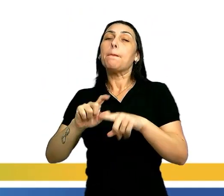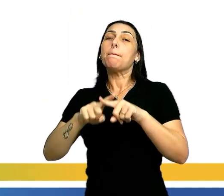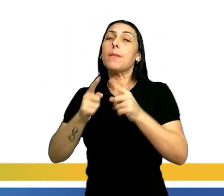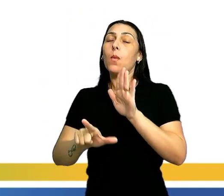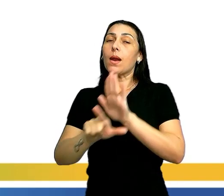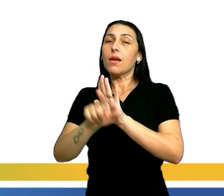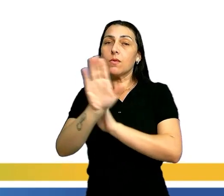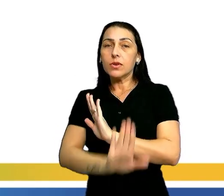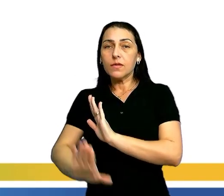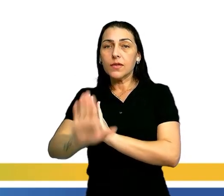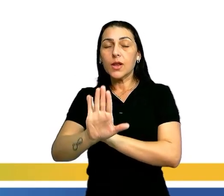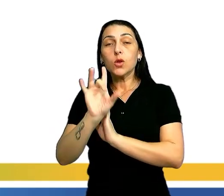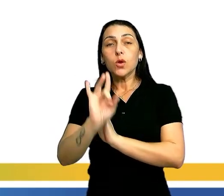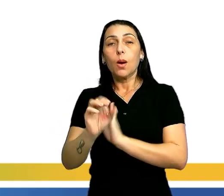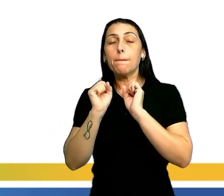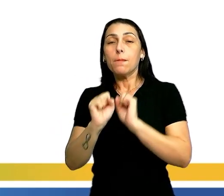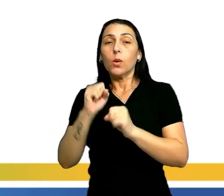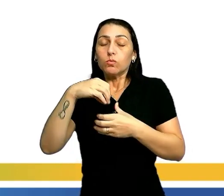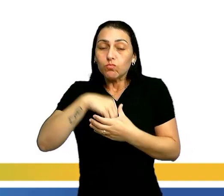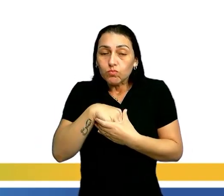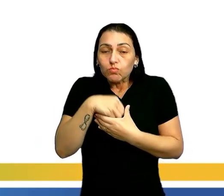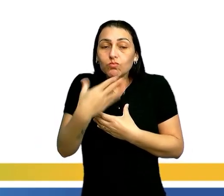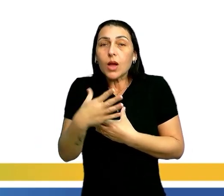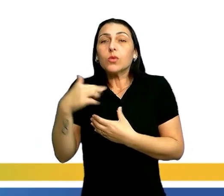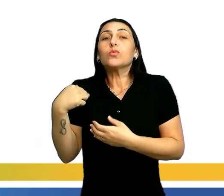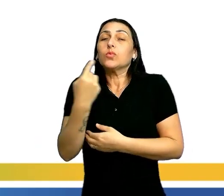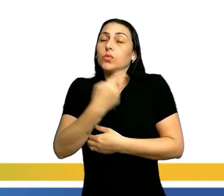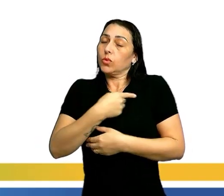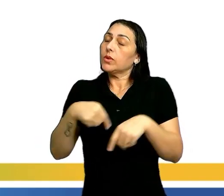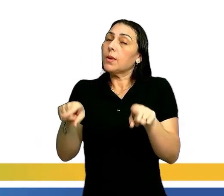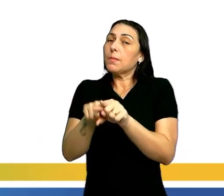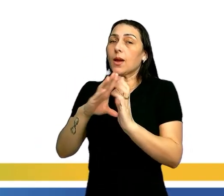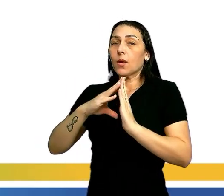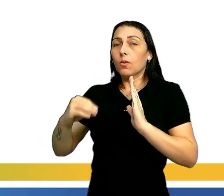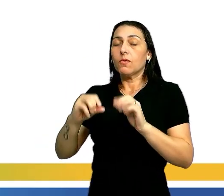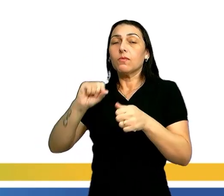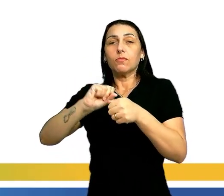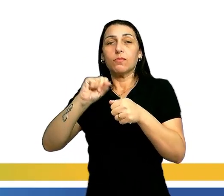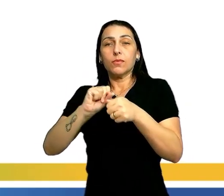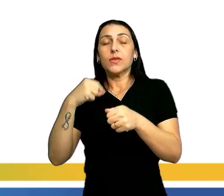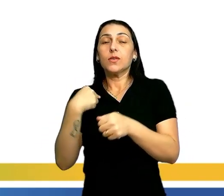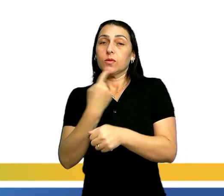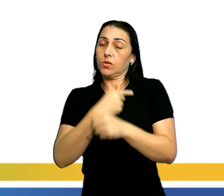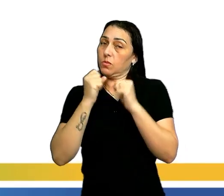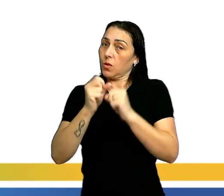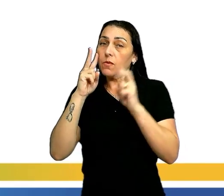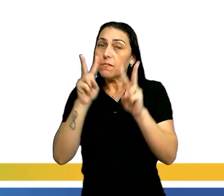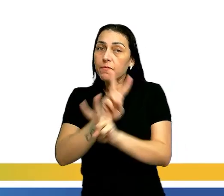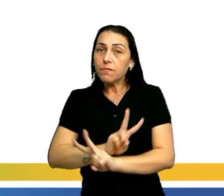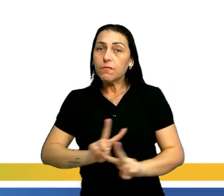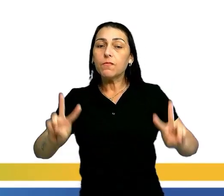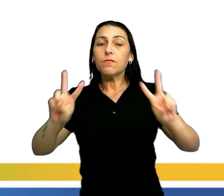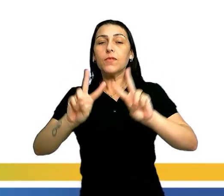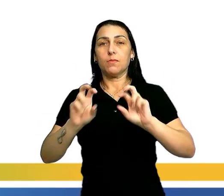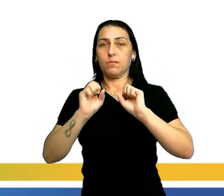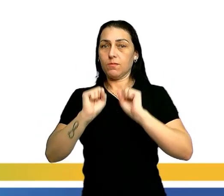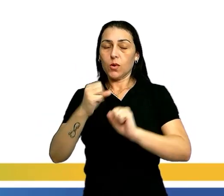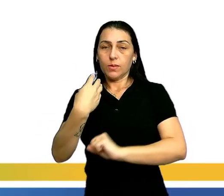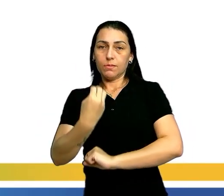lei universal. Então, só posso tomar uma atitude que todos possam tomar e só posso fazer uma coisa que todos possam ver, que todos